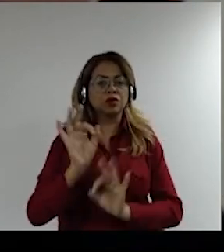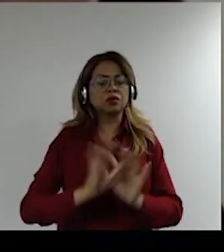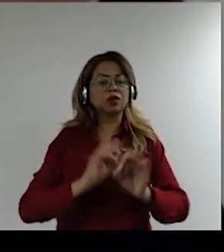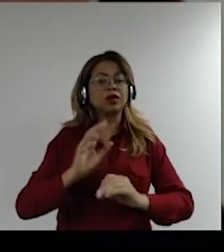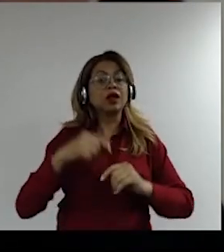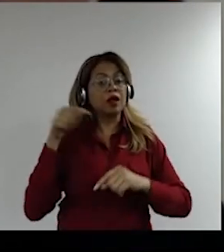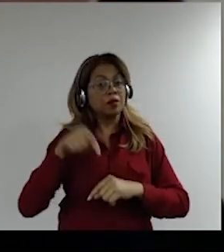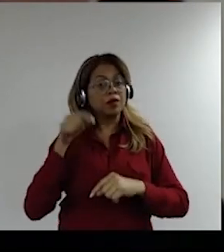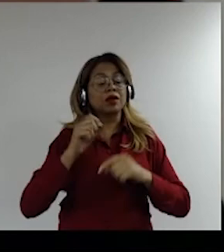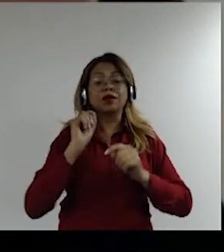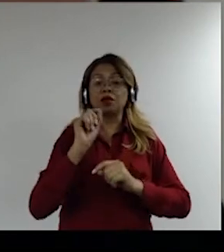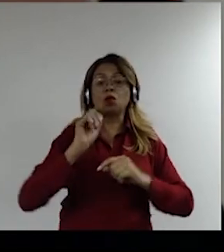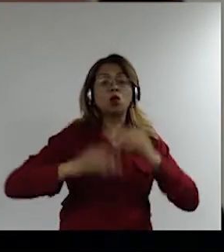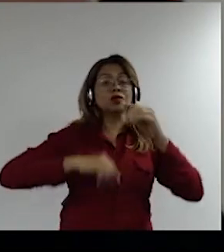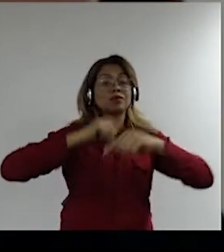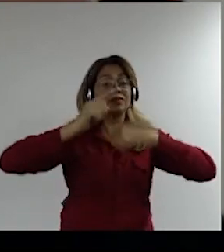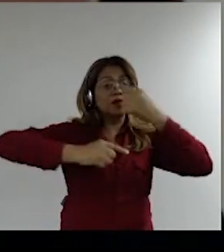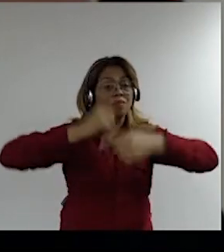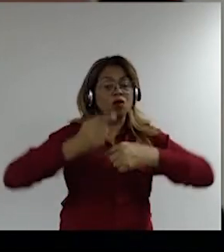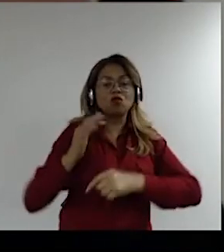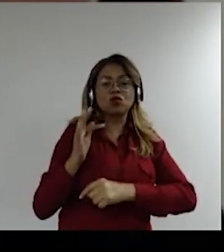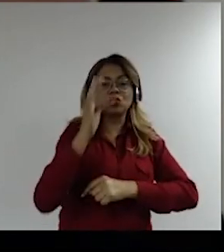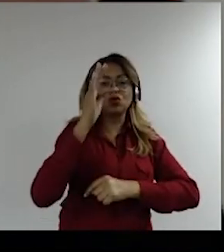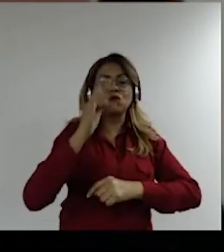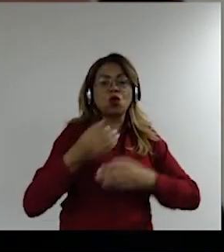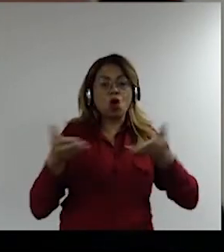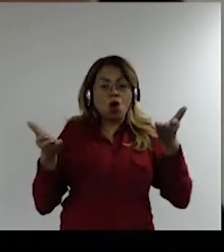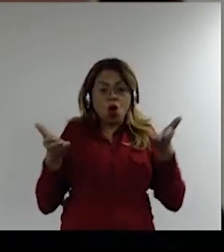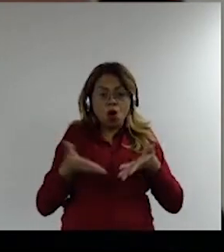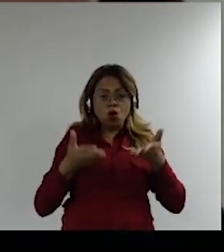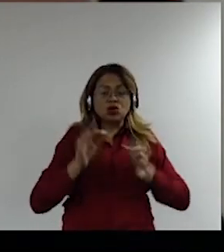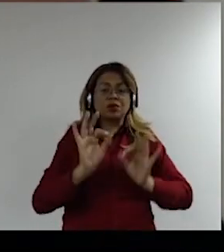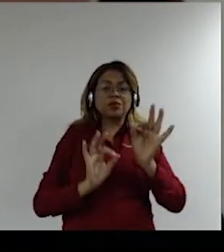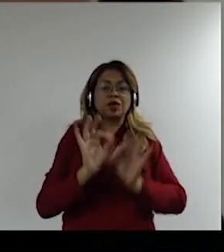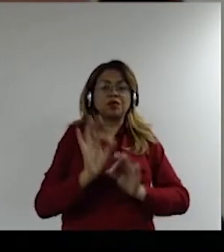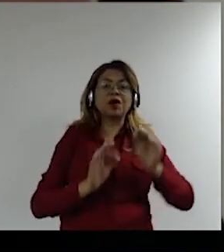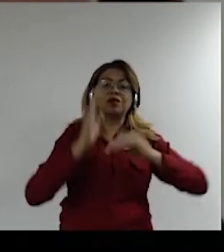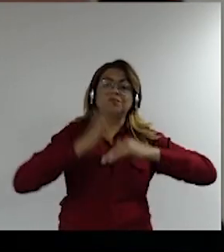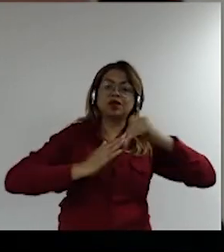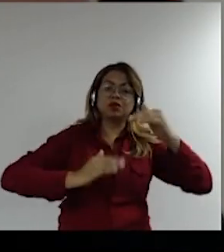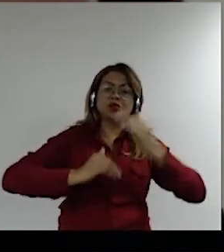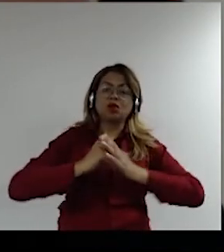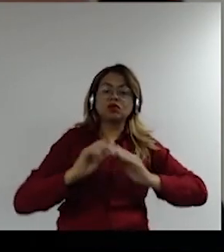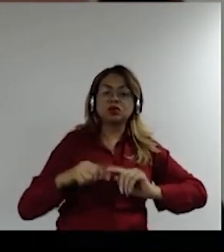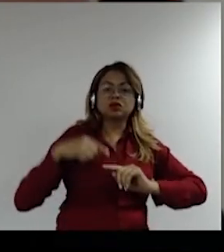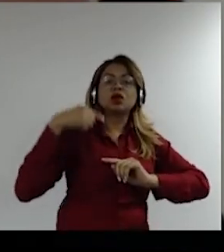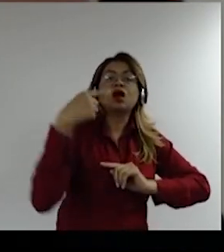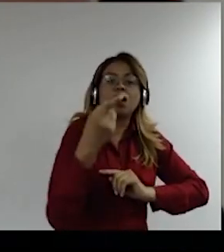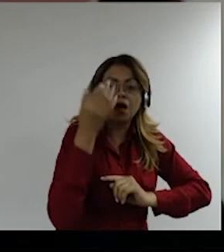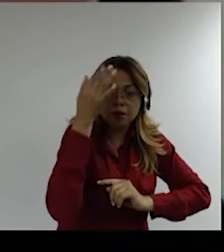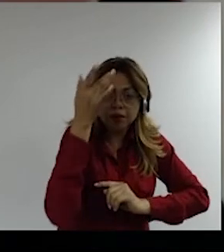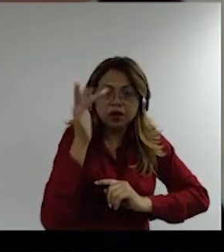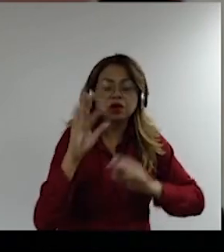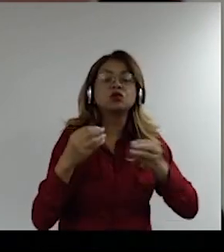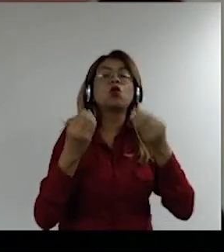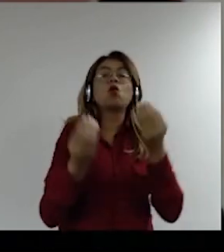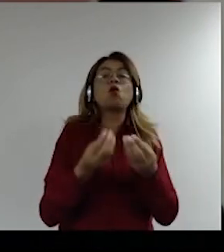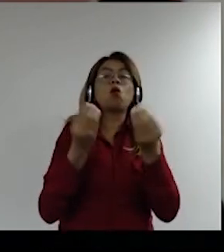profissional amanhã. A preparação do cidadão da cidadã para o exercício profissional amanhã. Como é que isso está